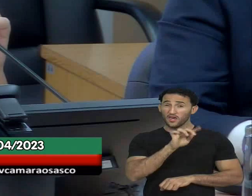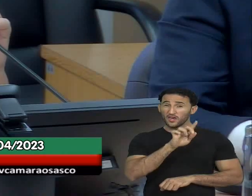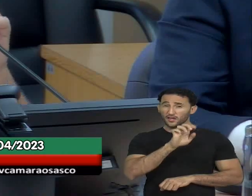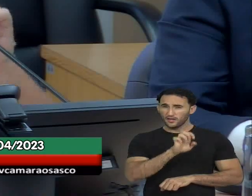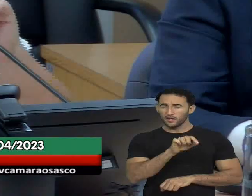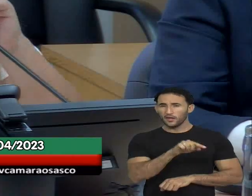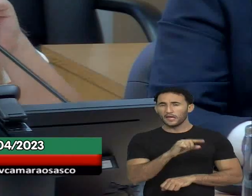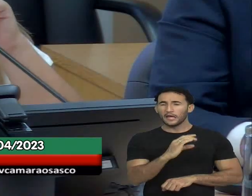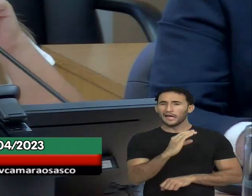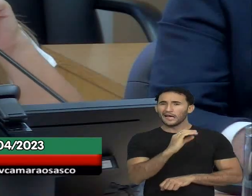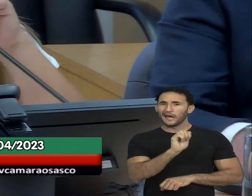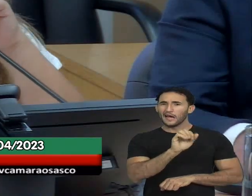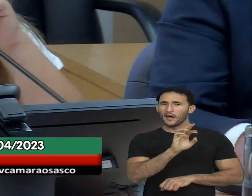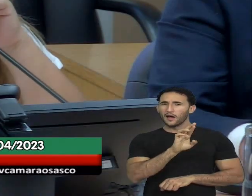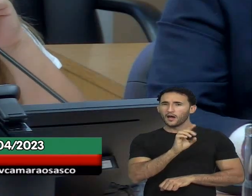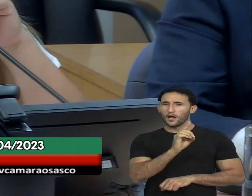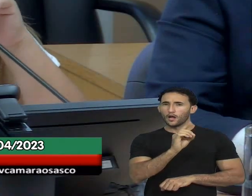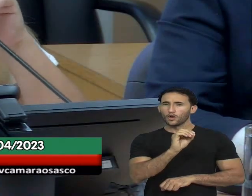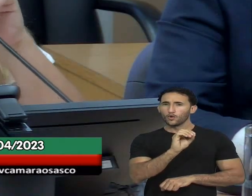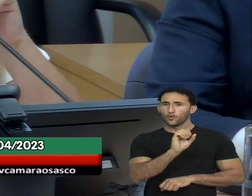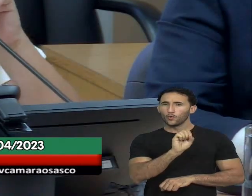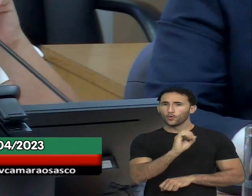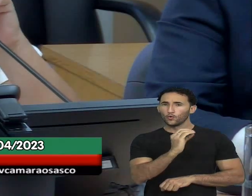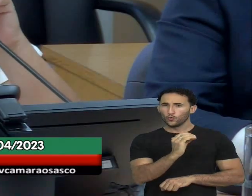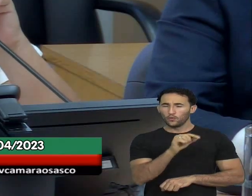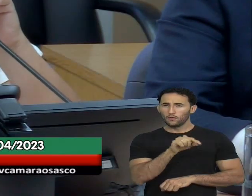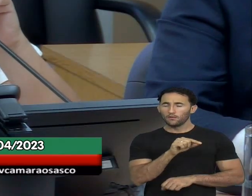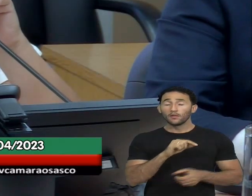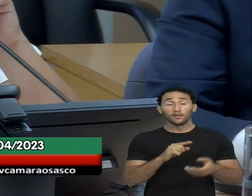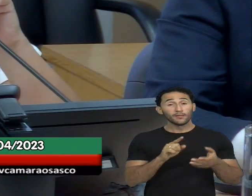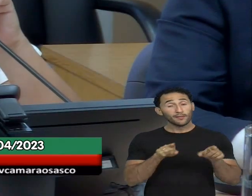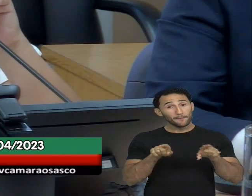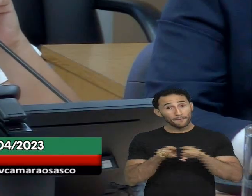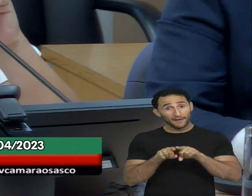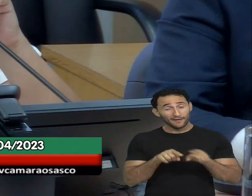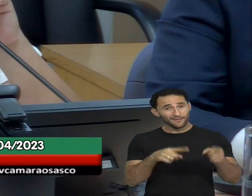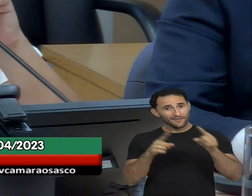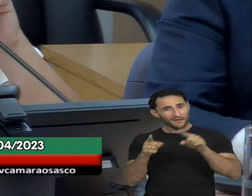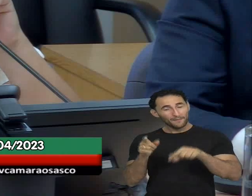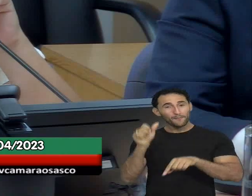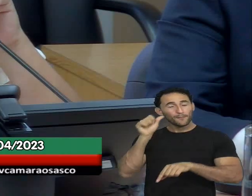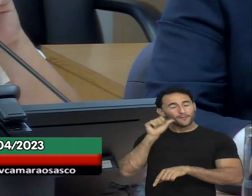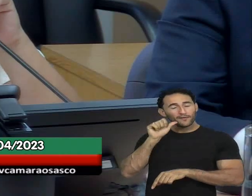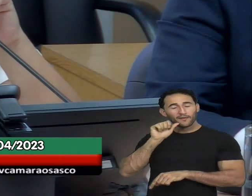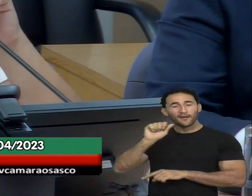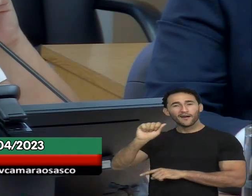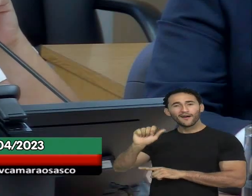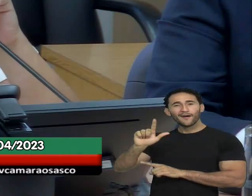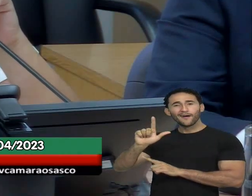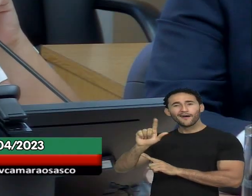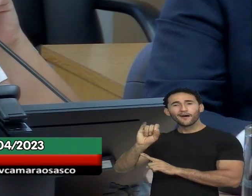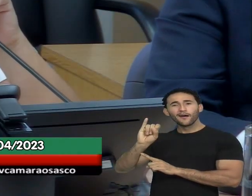Quero cumprimentar também a Aline, que está aqui nos acompanhando hoje nessa tarde.